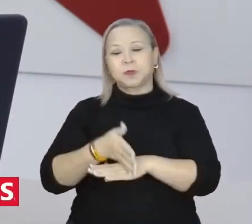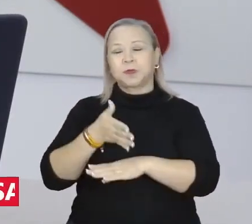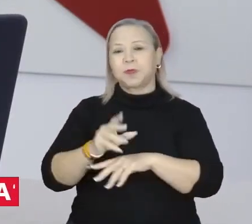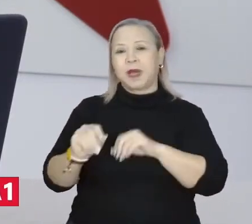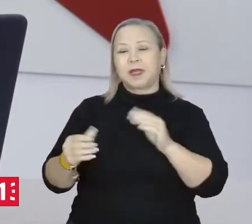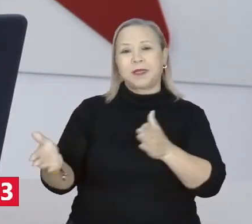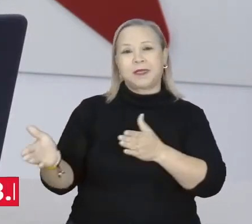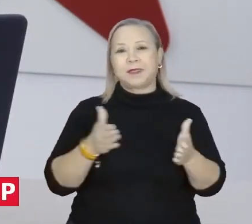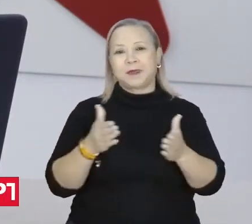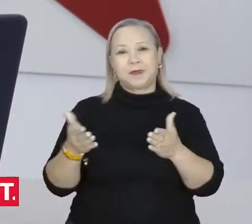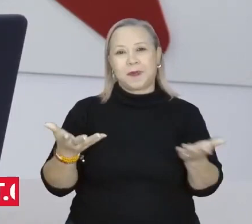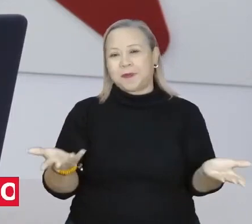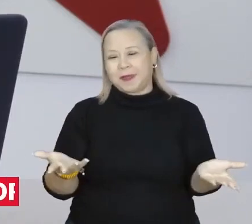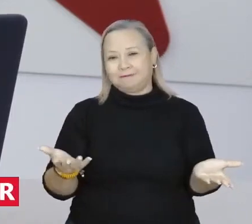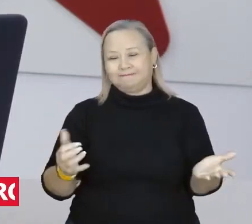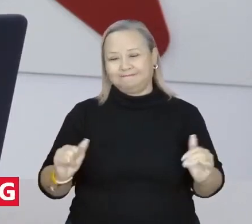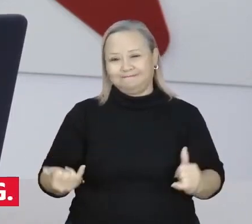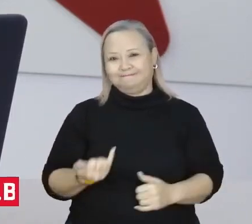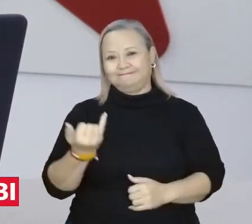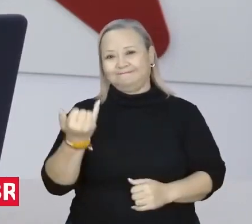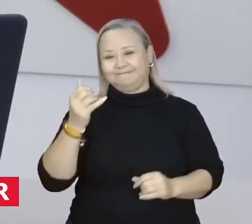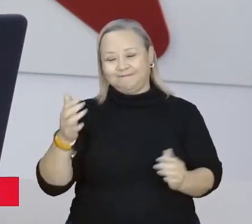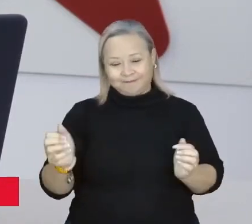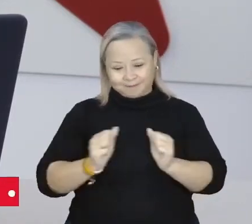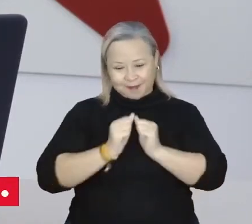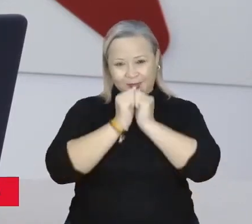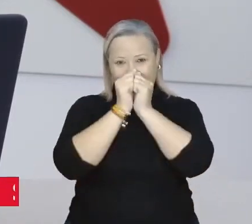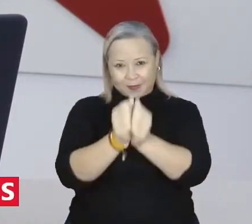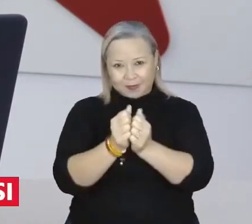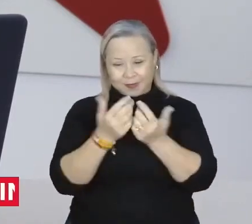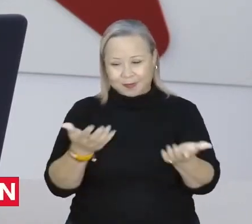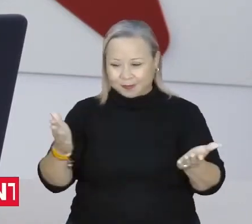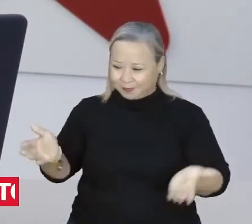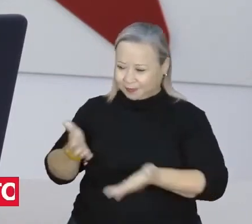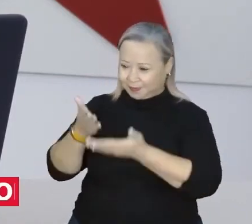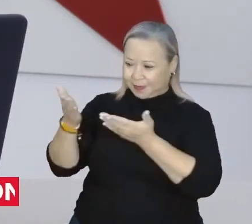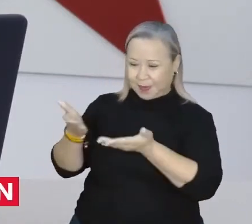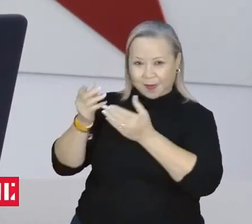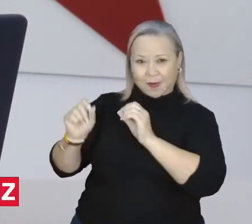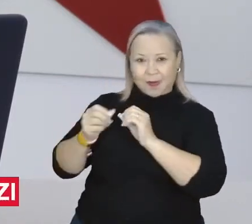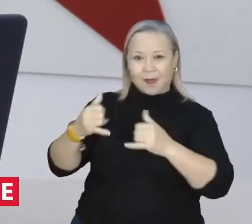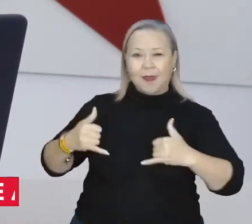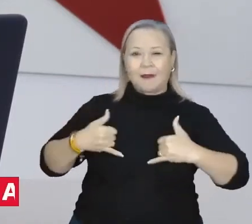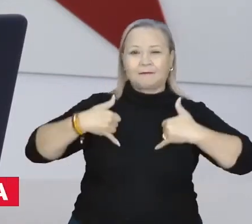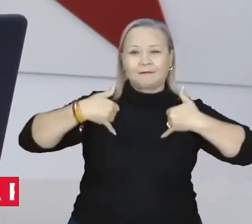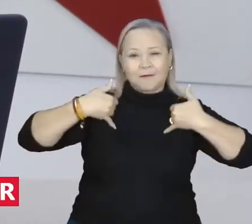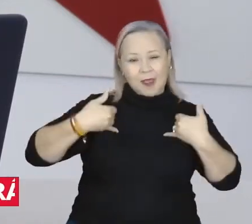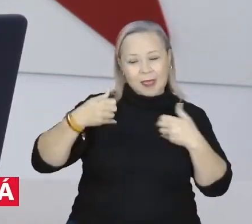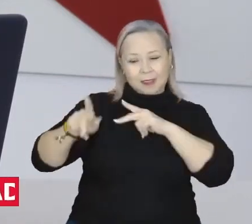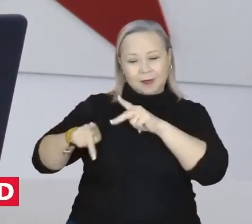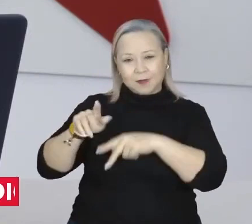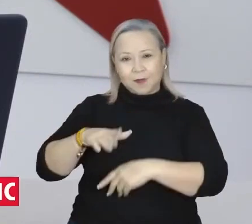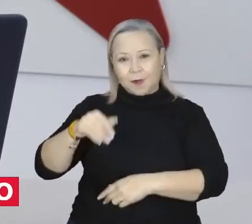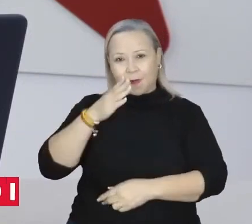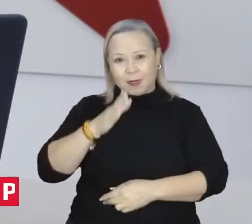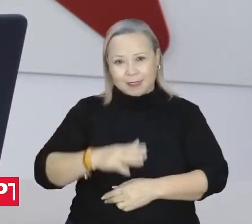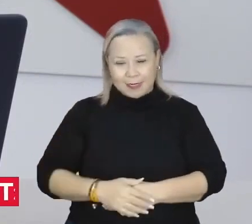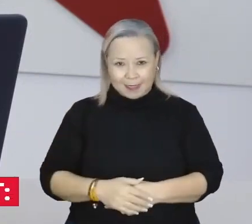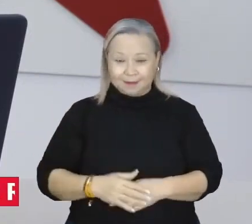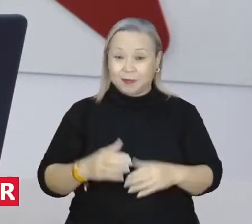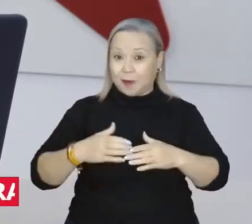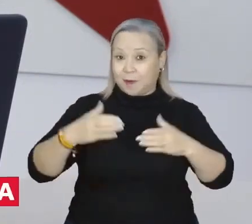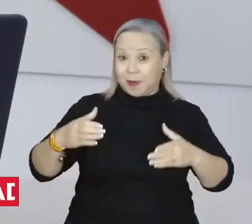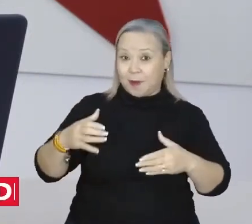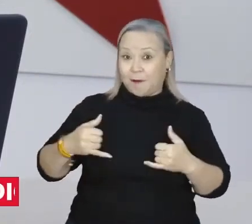momento inesquecível e juntos, né, proporcionar uma festa para o povo brasileiro aí, a maior festa popular que esse país já